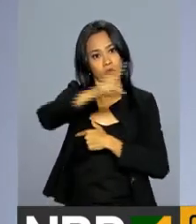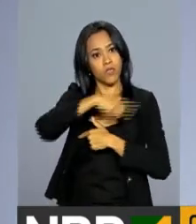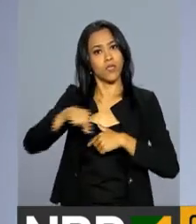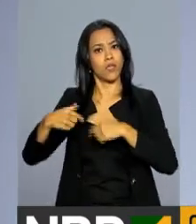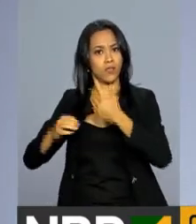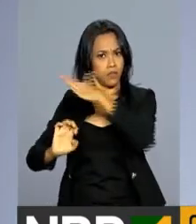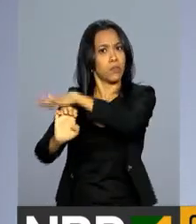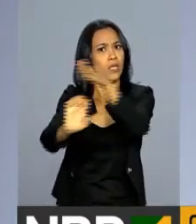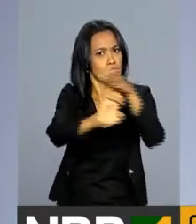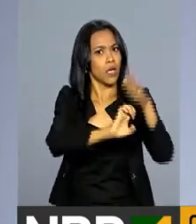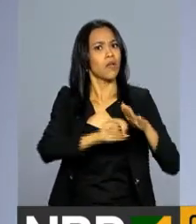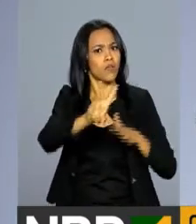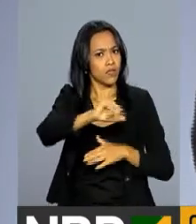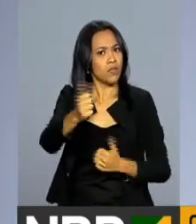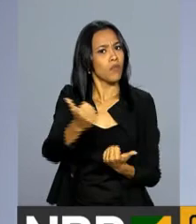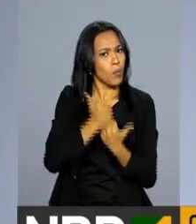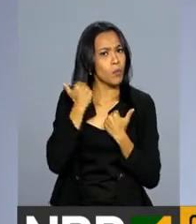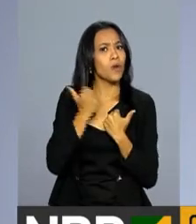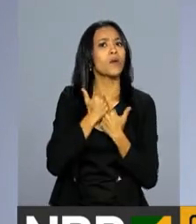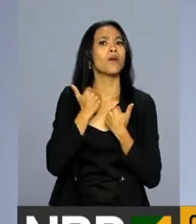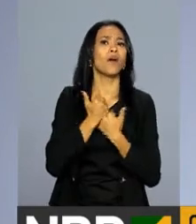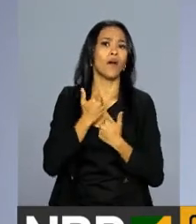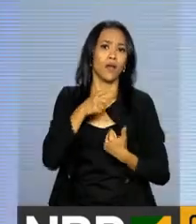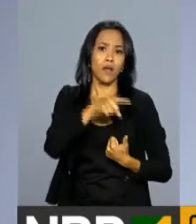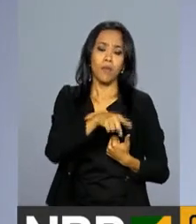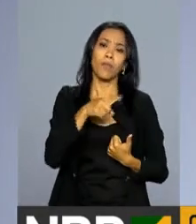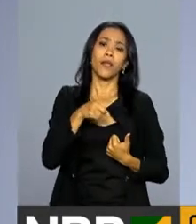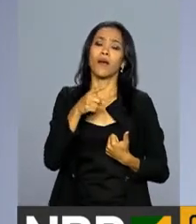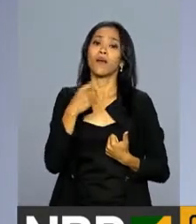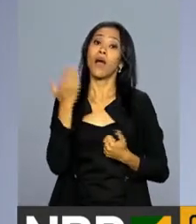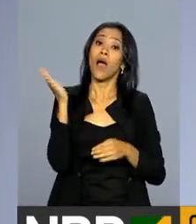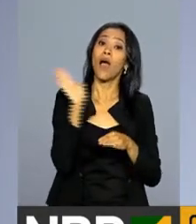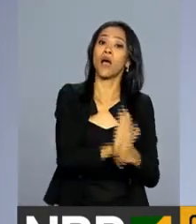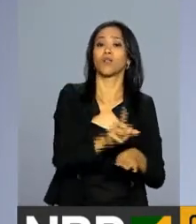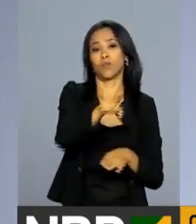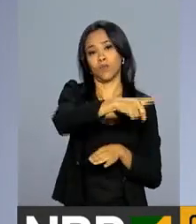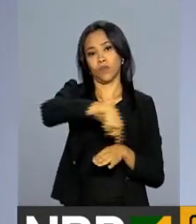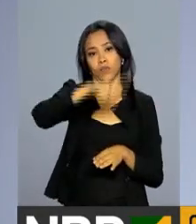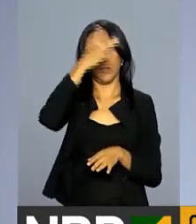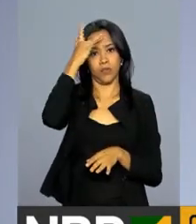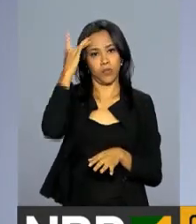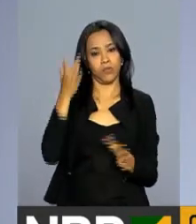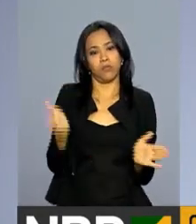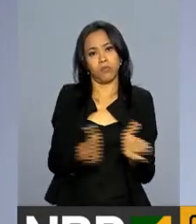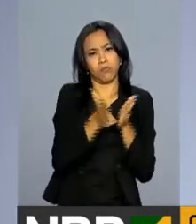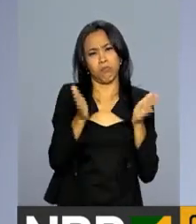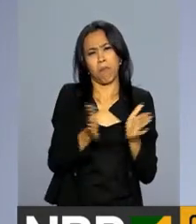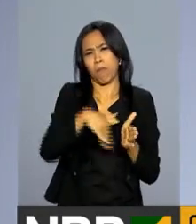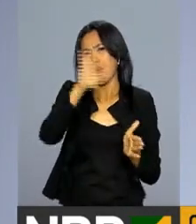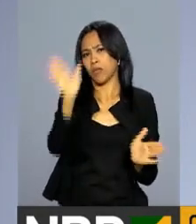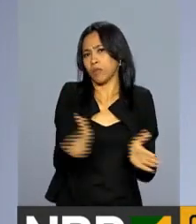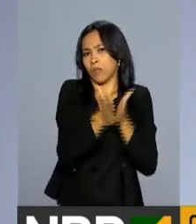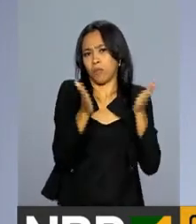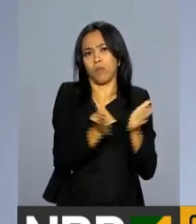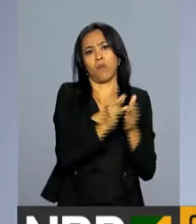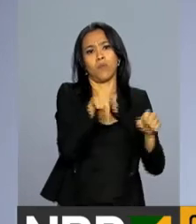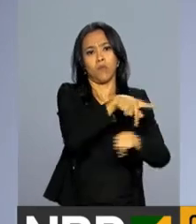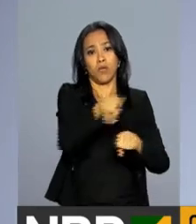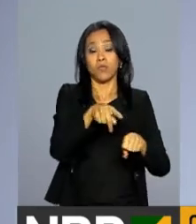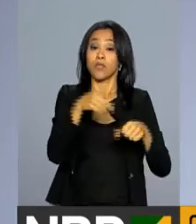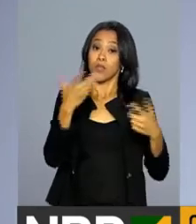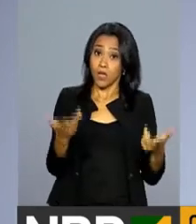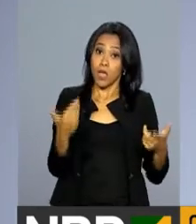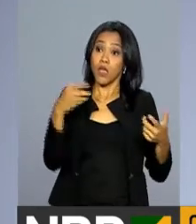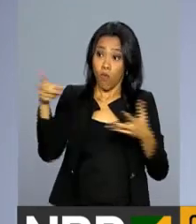senhores vão colaborar para redenção daqueles que têm mais dificuldades econômicas no nosso país então ao mesmo tempo que o leva a indicação